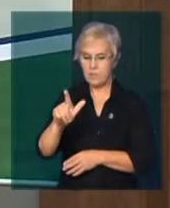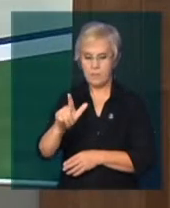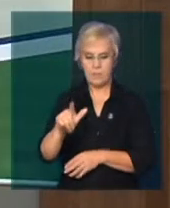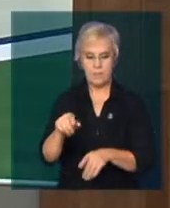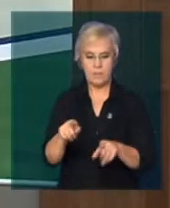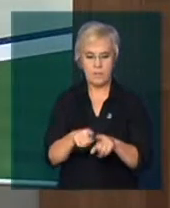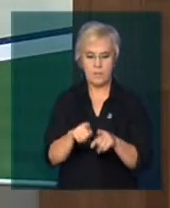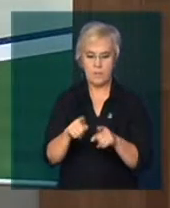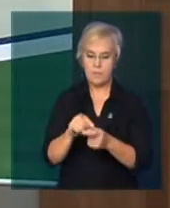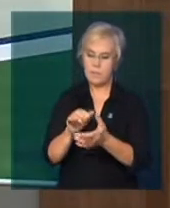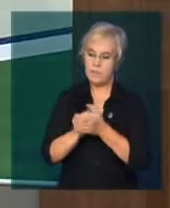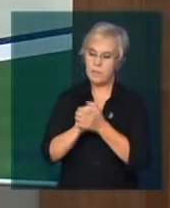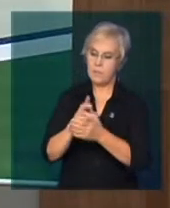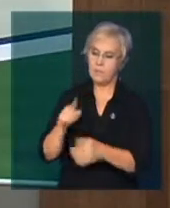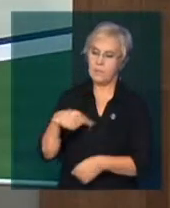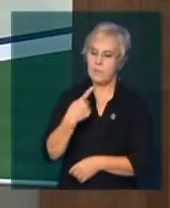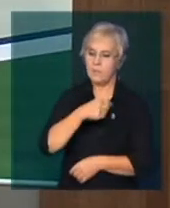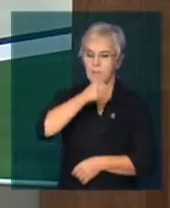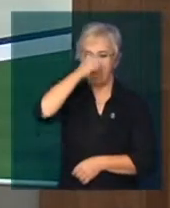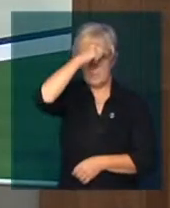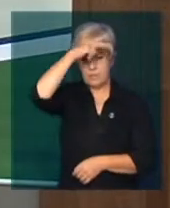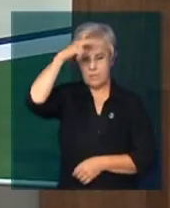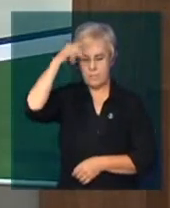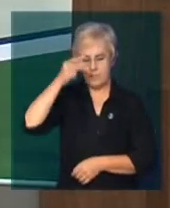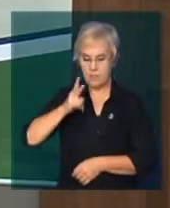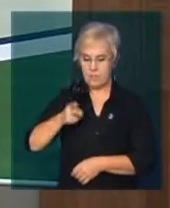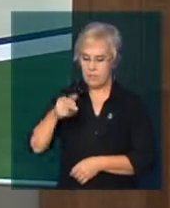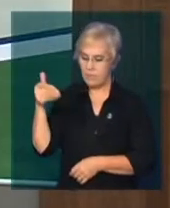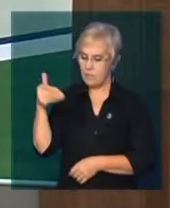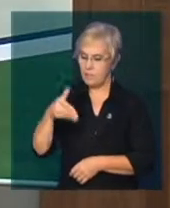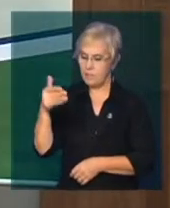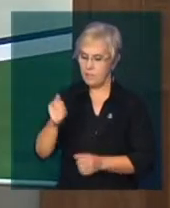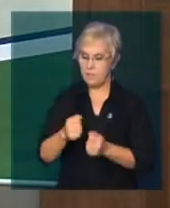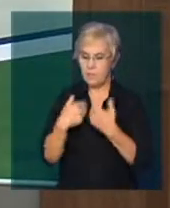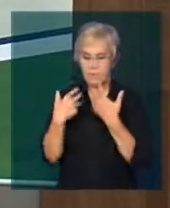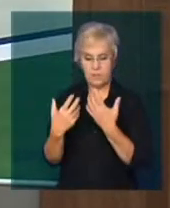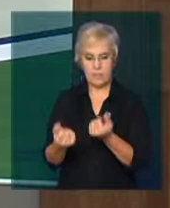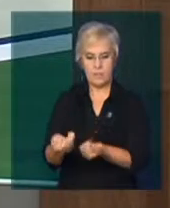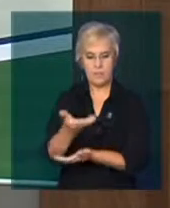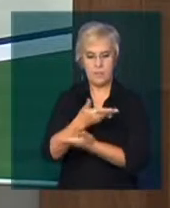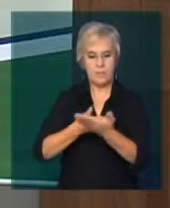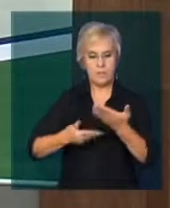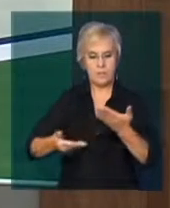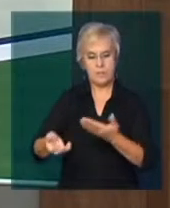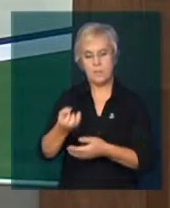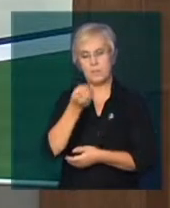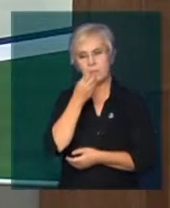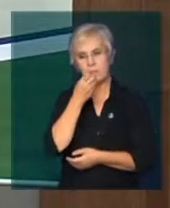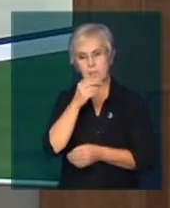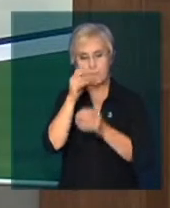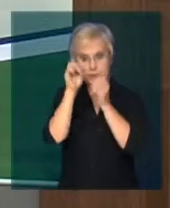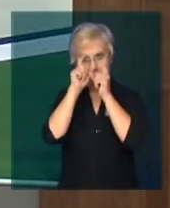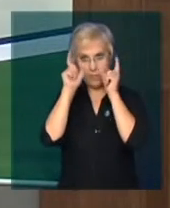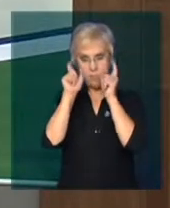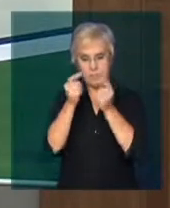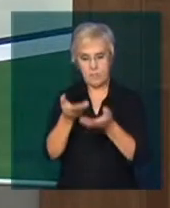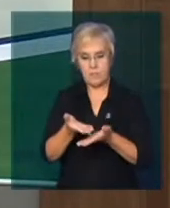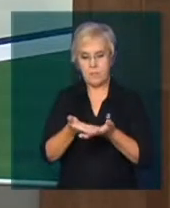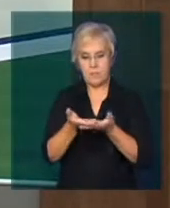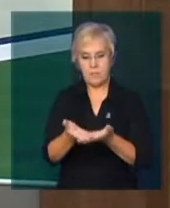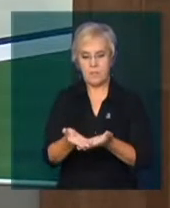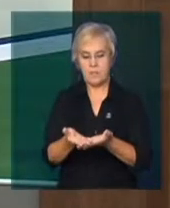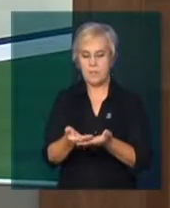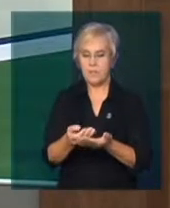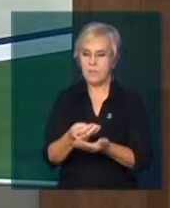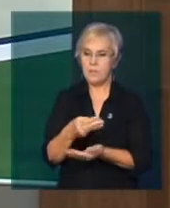e o nosso prefeito, que sempre nos recebe aqui, né, com muita atenção, o